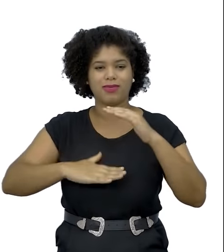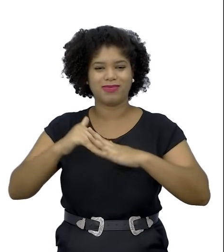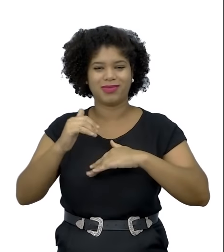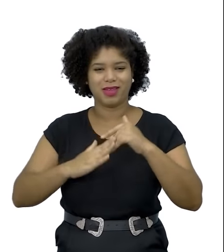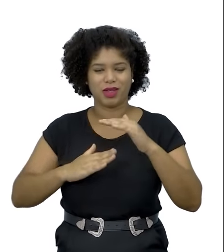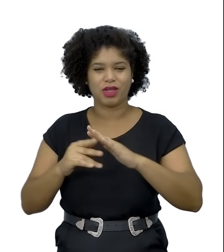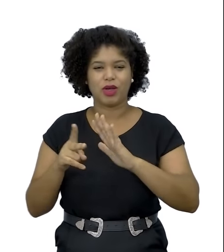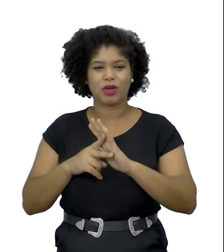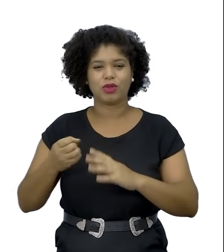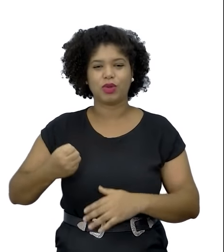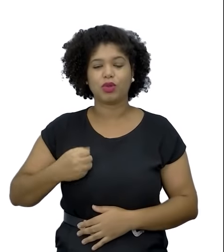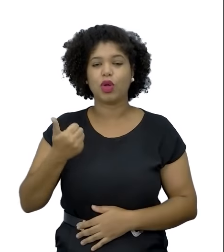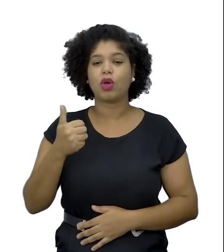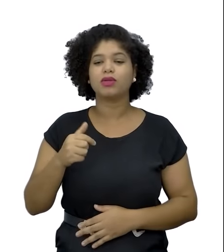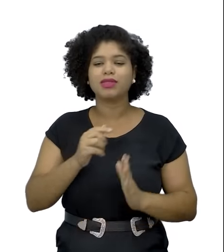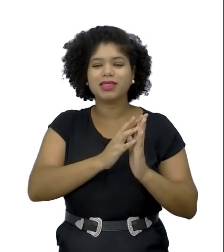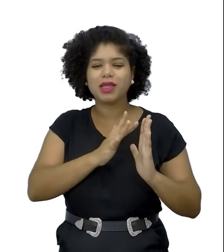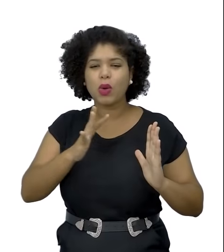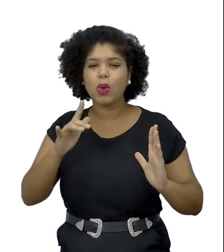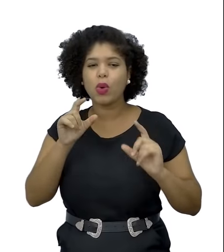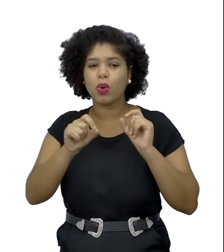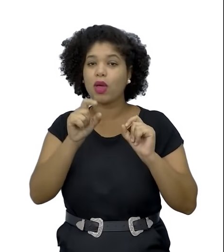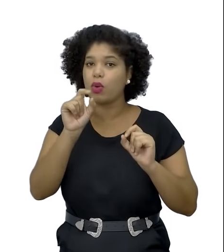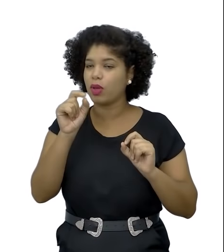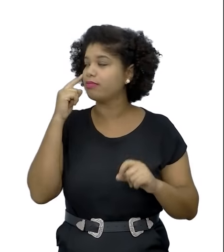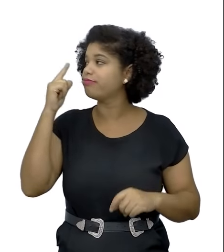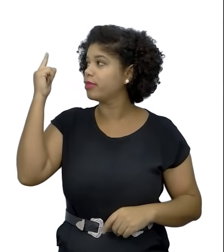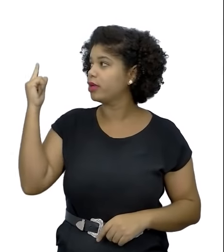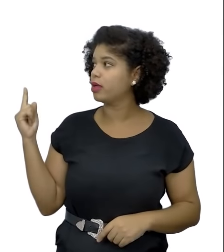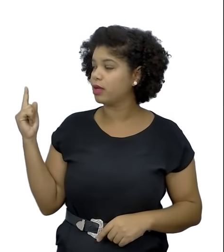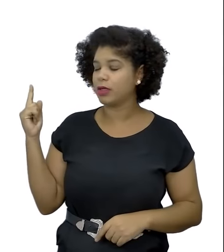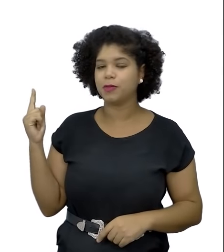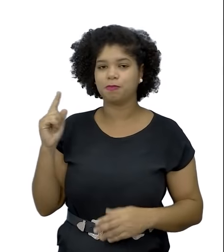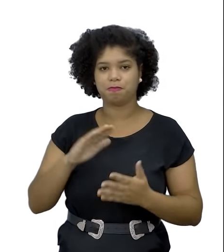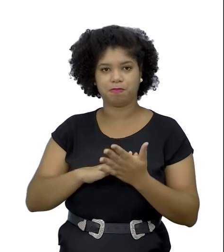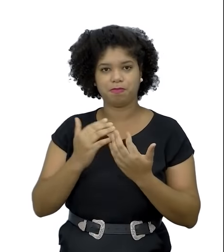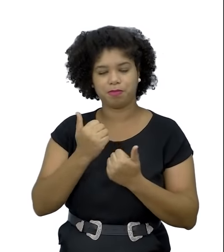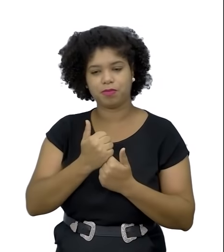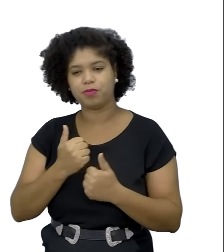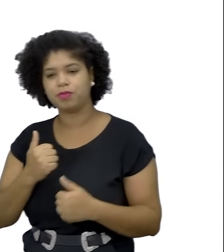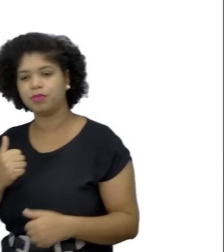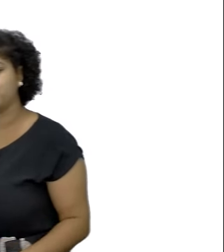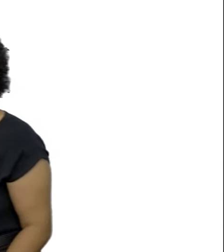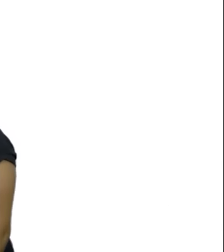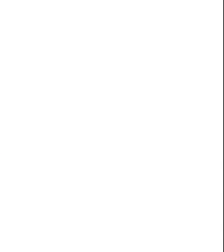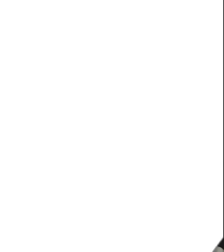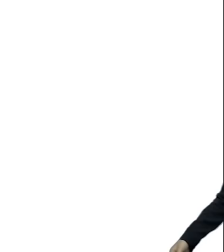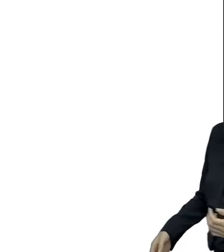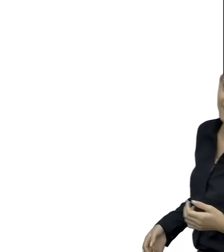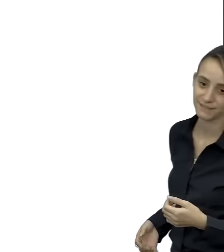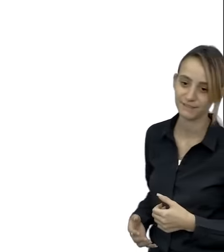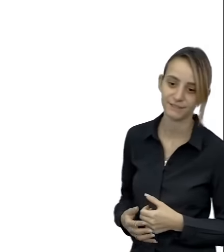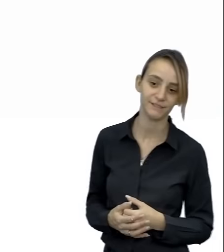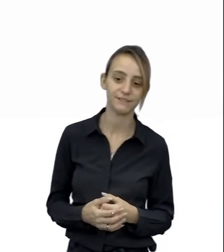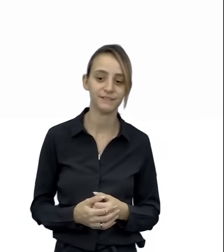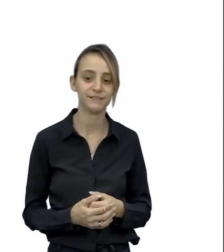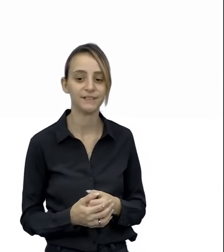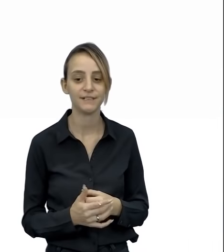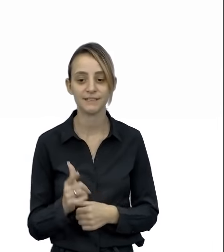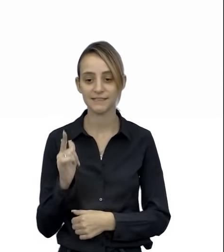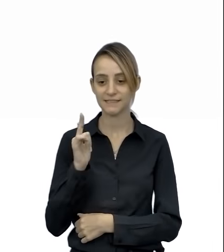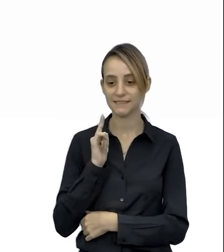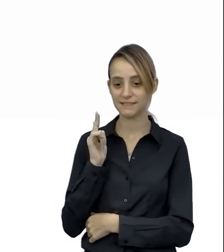habilidade desta sequência é estimar e comparar quantidades de objetos de dois conjuntos, mínimo de